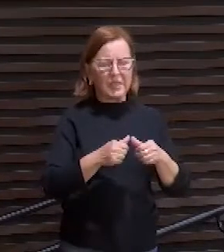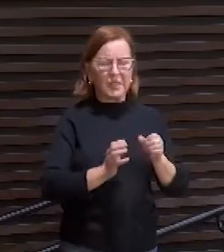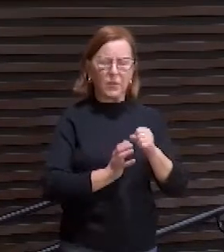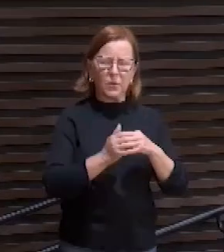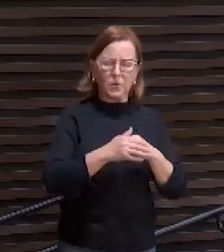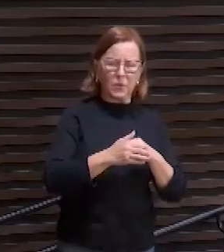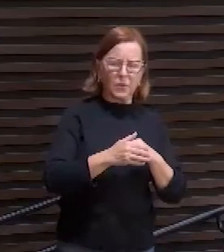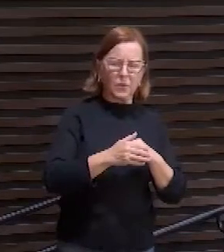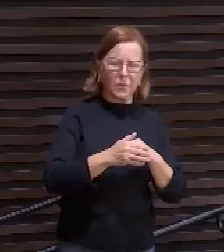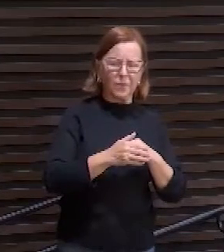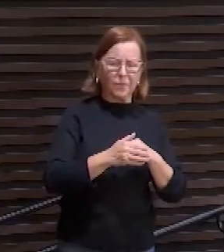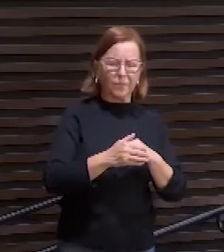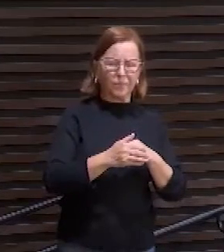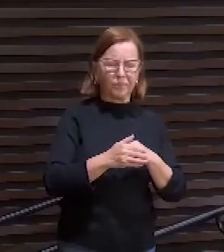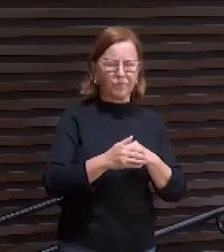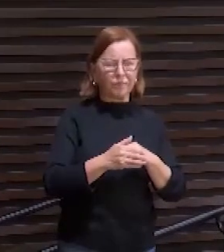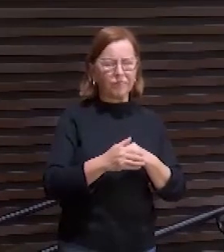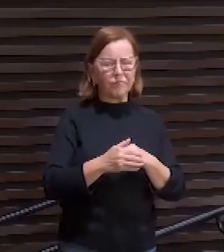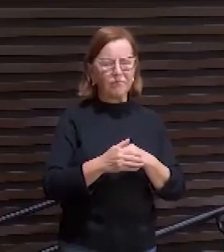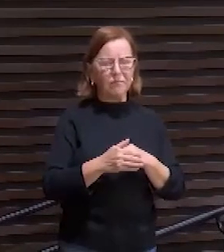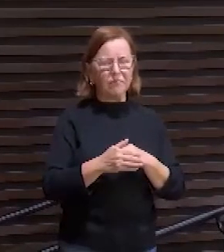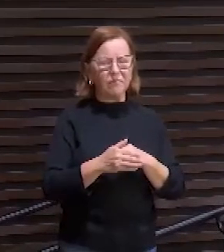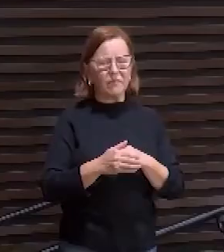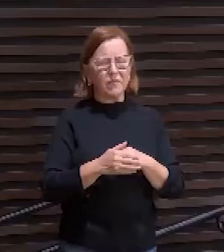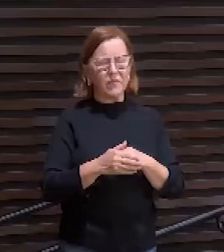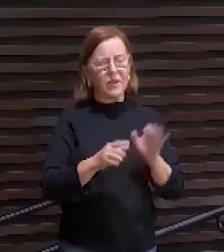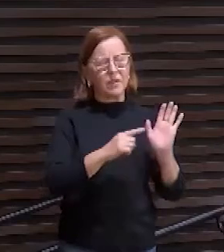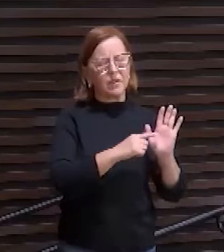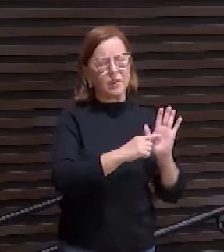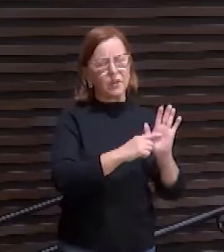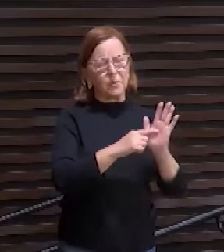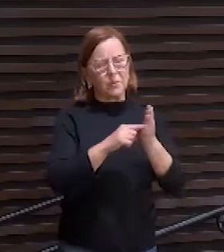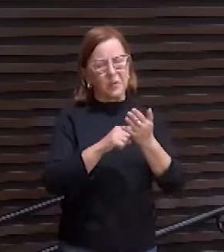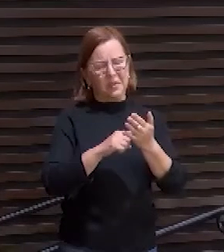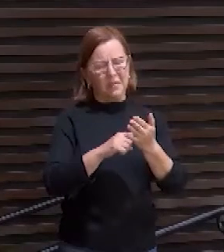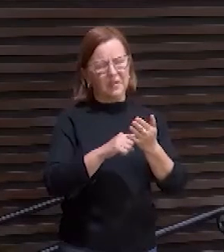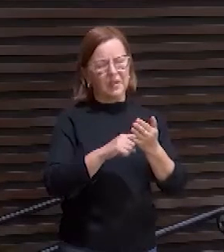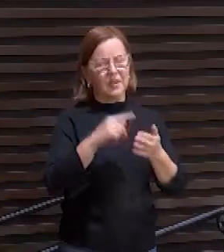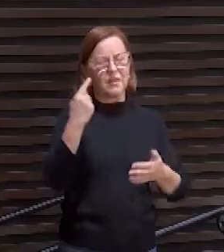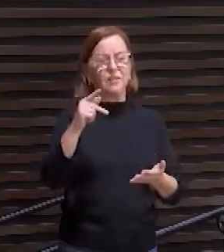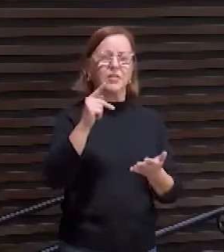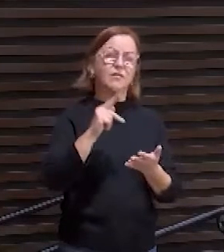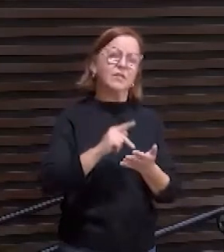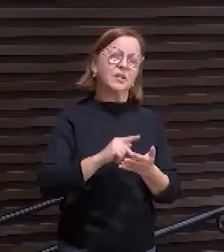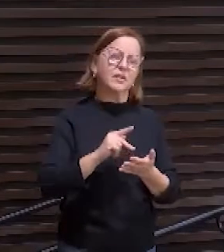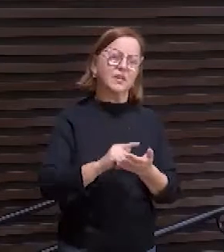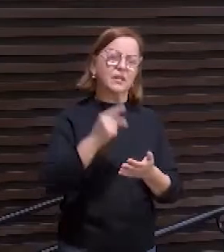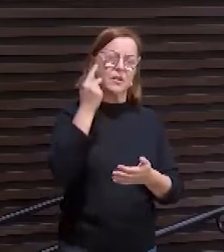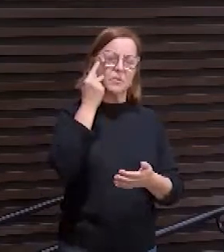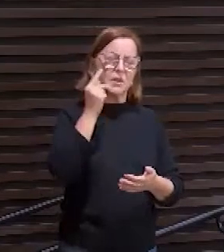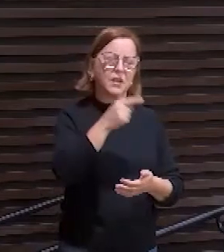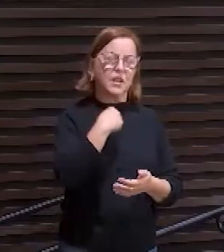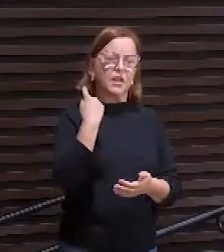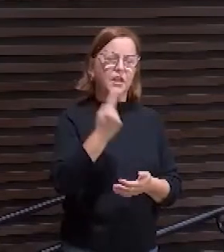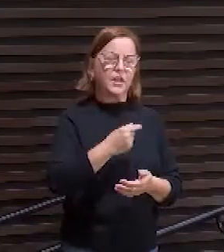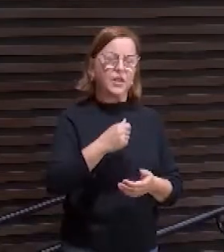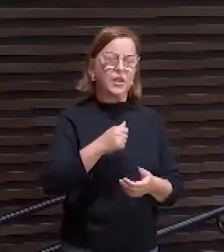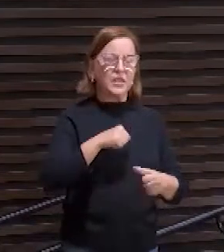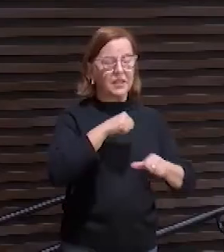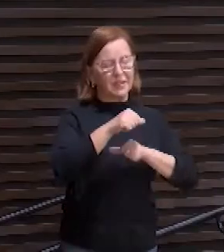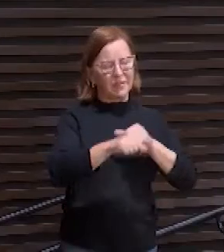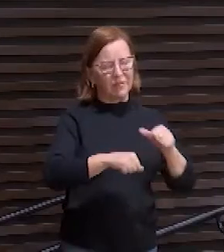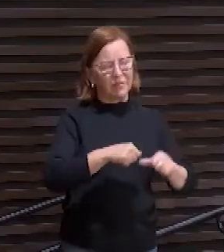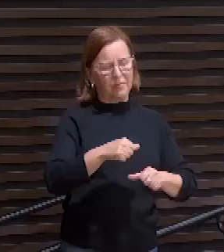por detrás da letra. E mostra-nos, Pai, a Tua verdade, para que sejamos